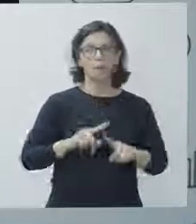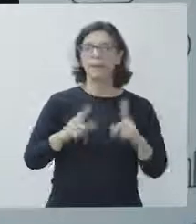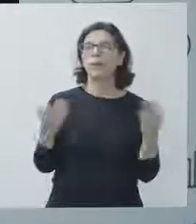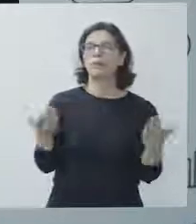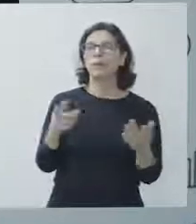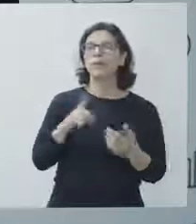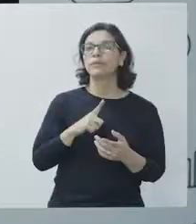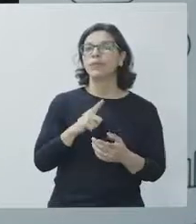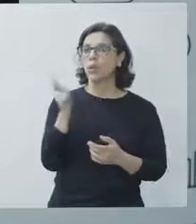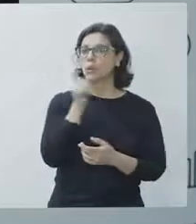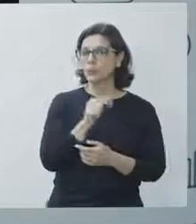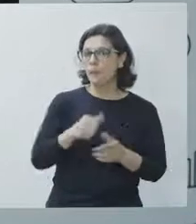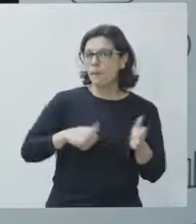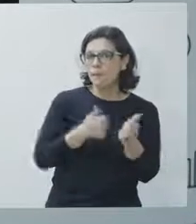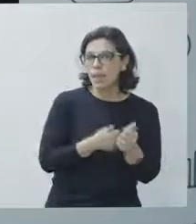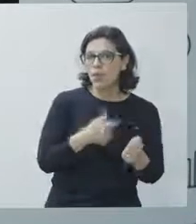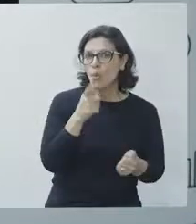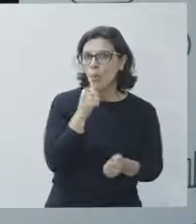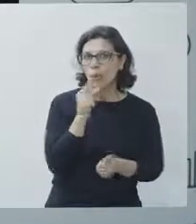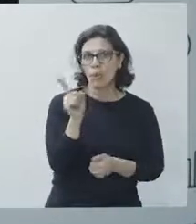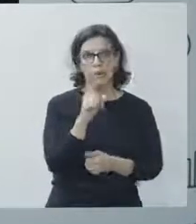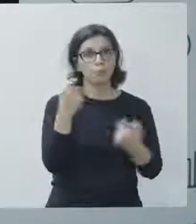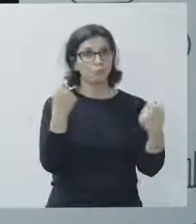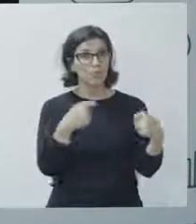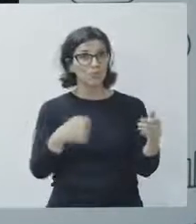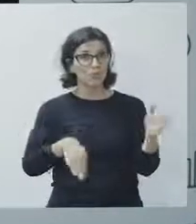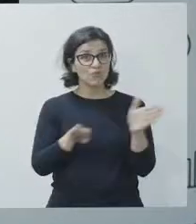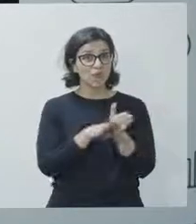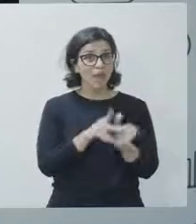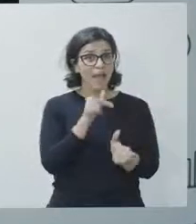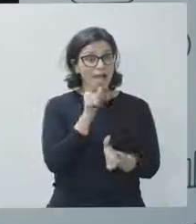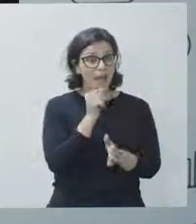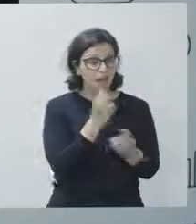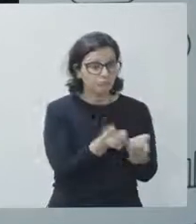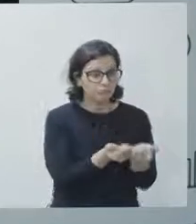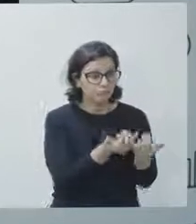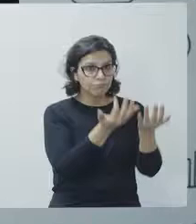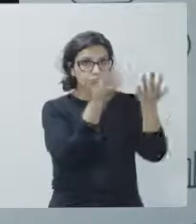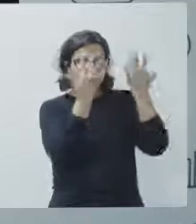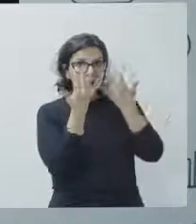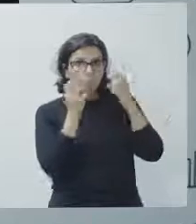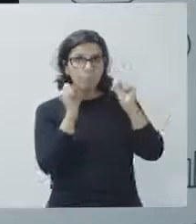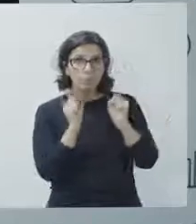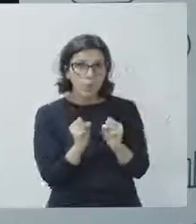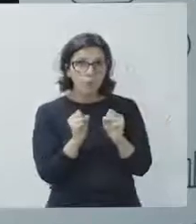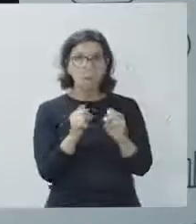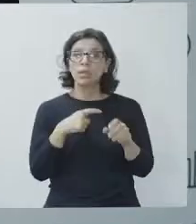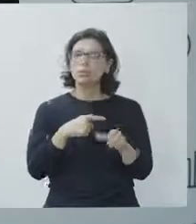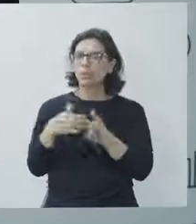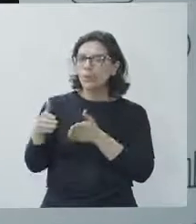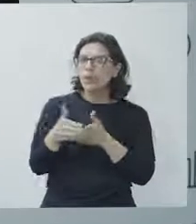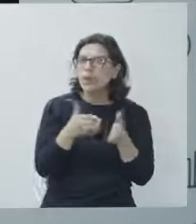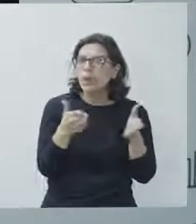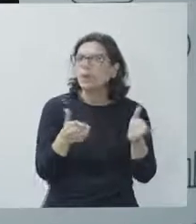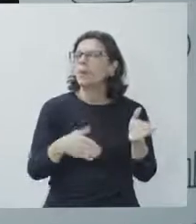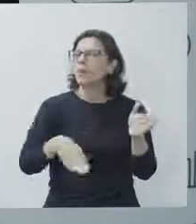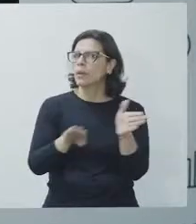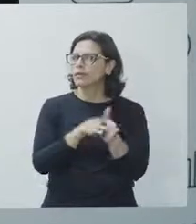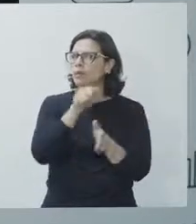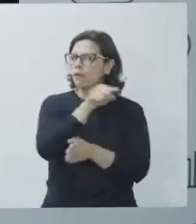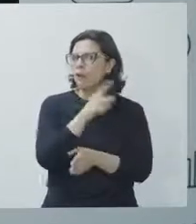Mas ainda não chegaram na fonte, precisam chegar até ela, então tem um caminho a